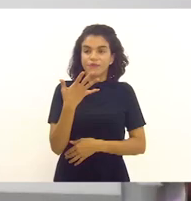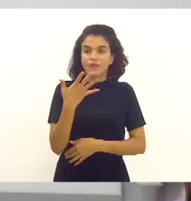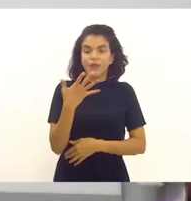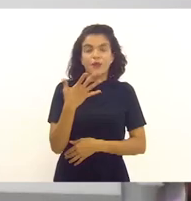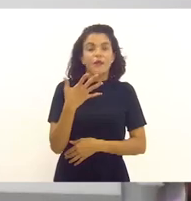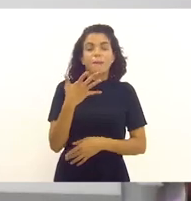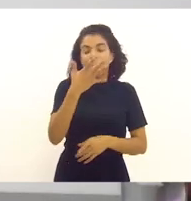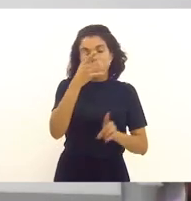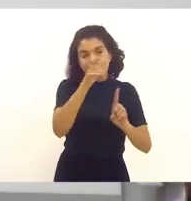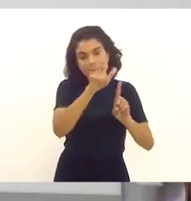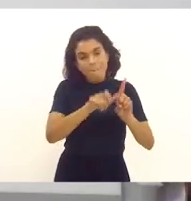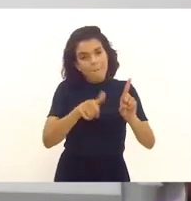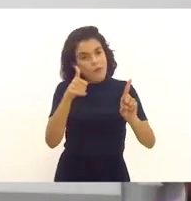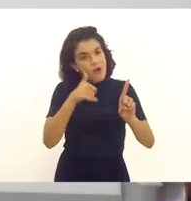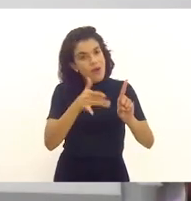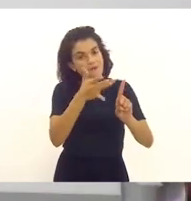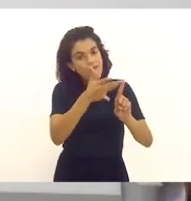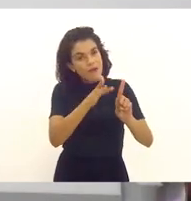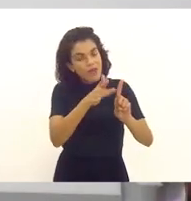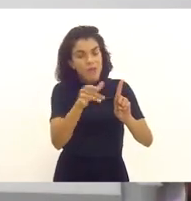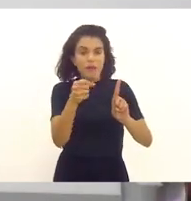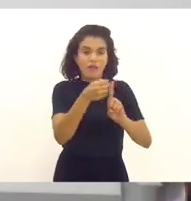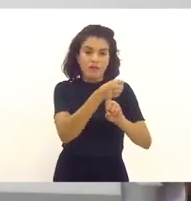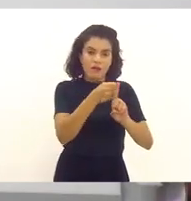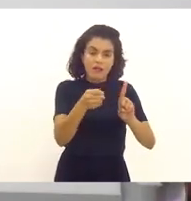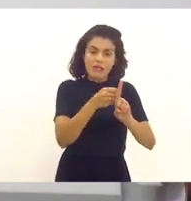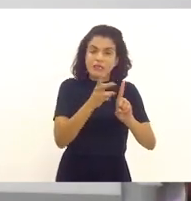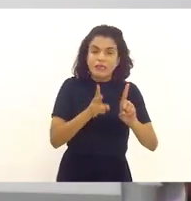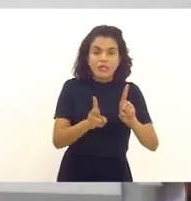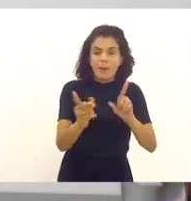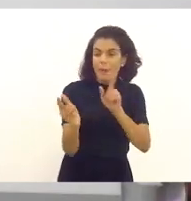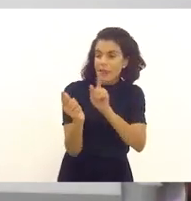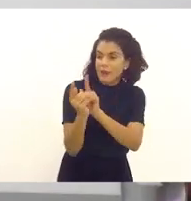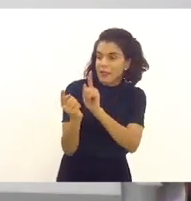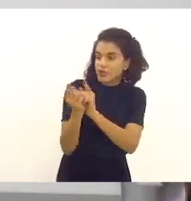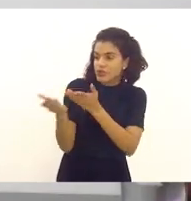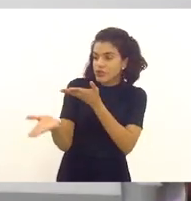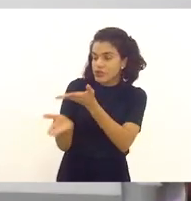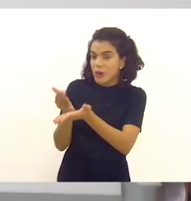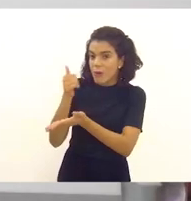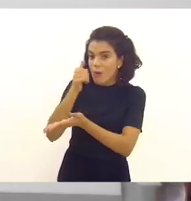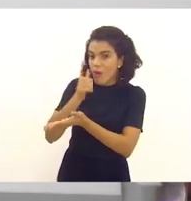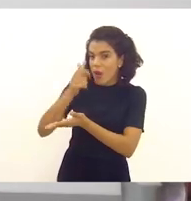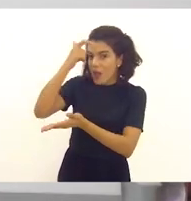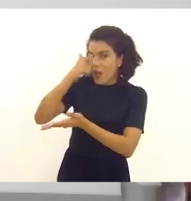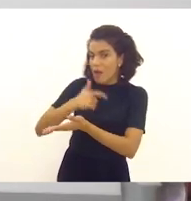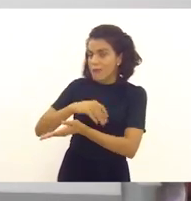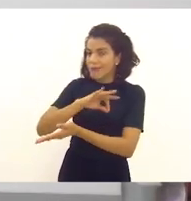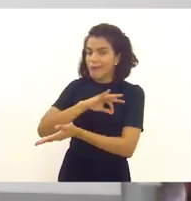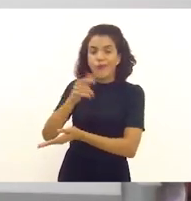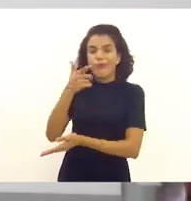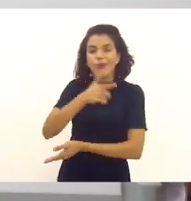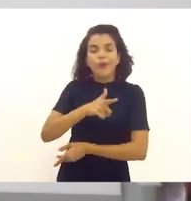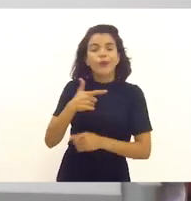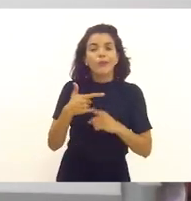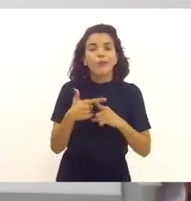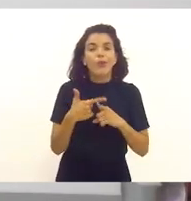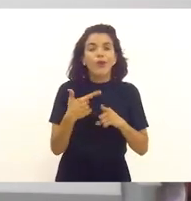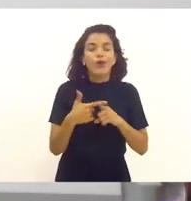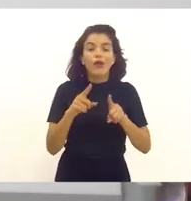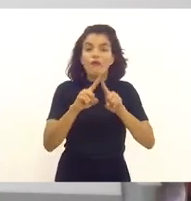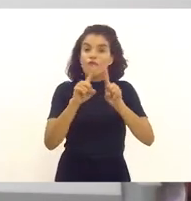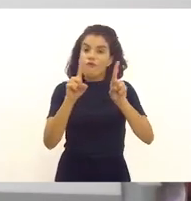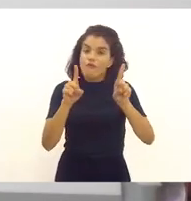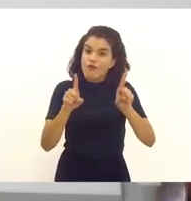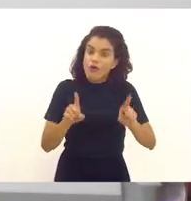vítimas de violência sejam atendidas sempre por policiais mulheres a gente não consegue porque porque o